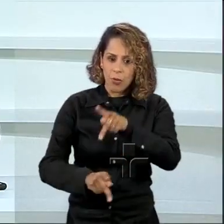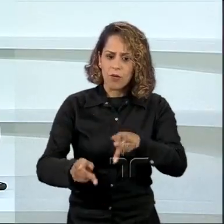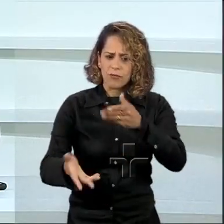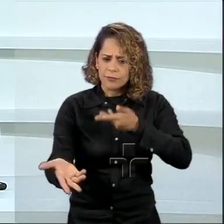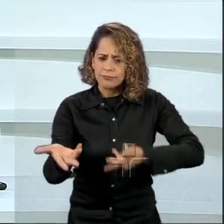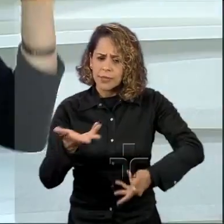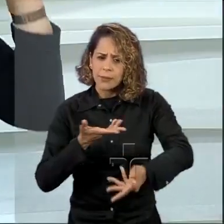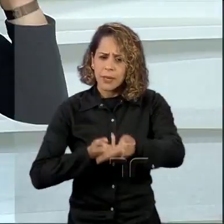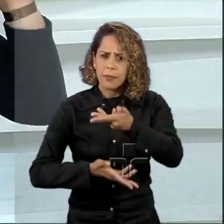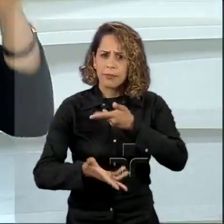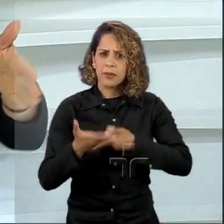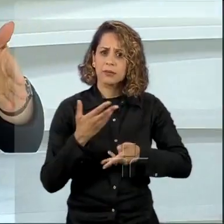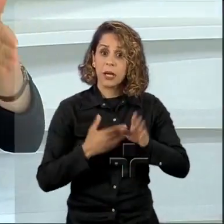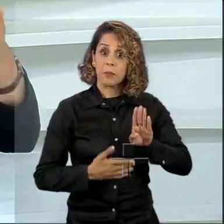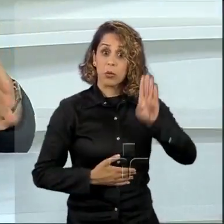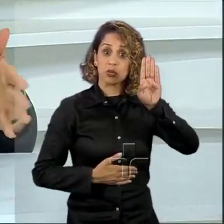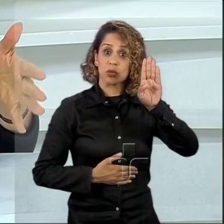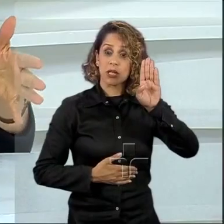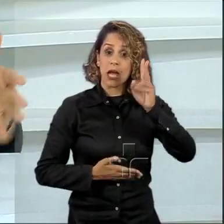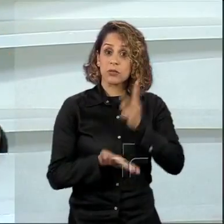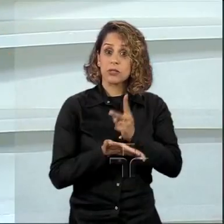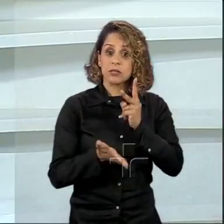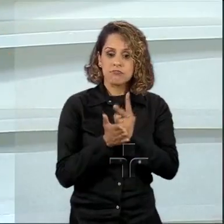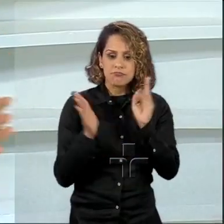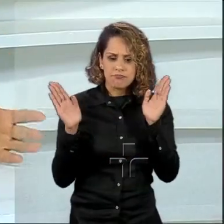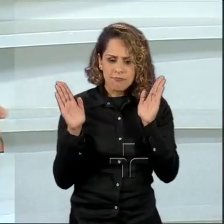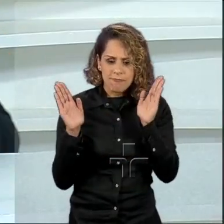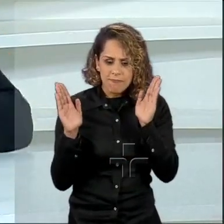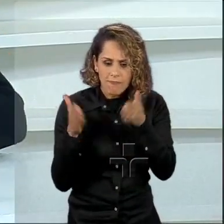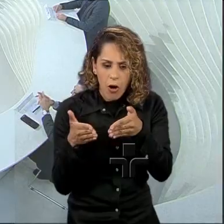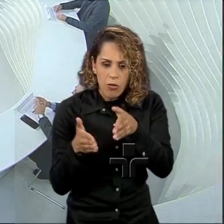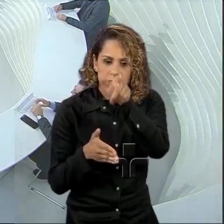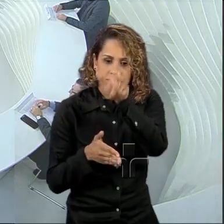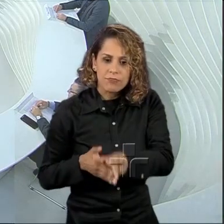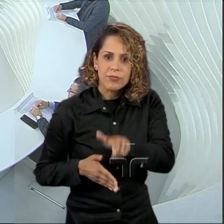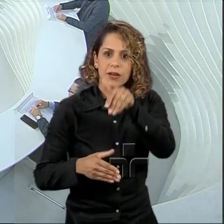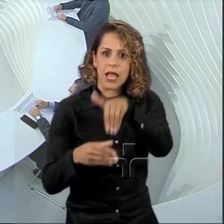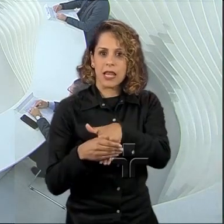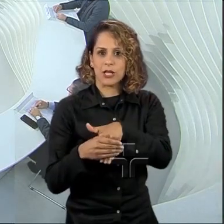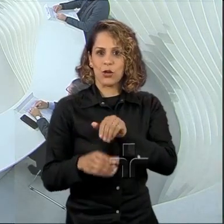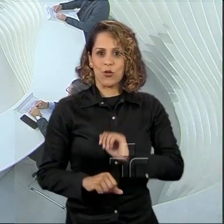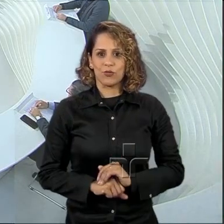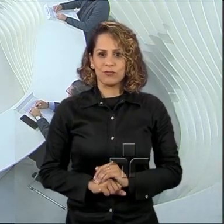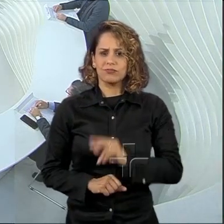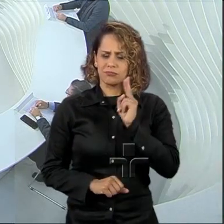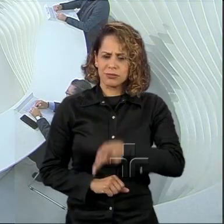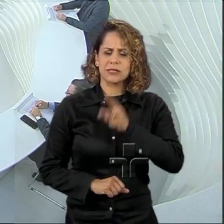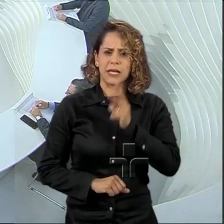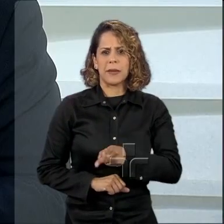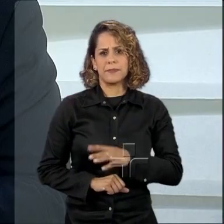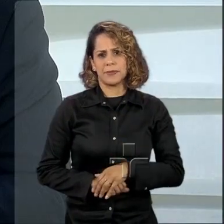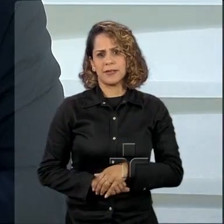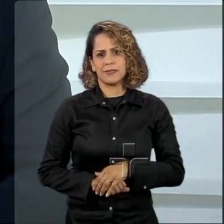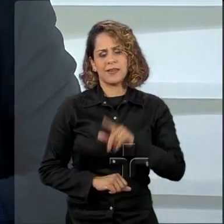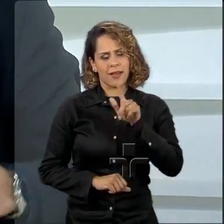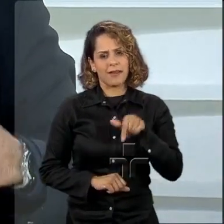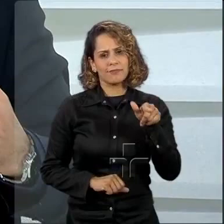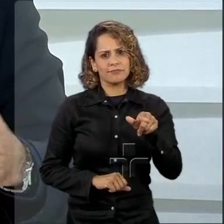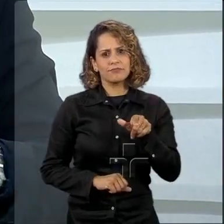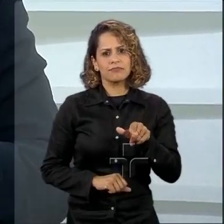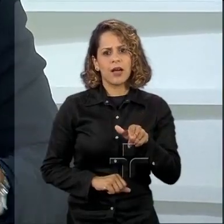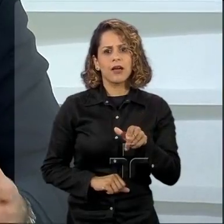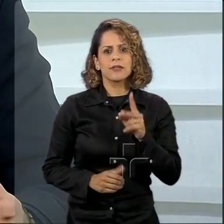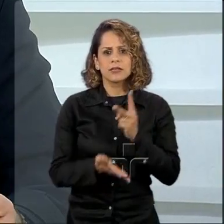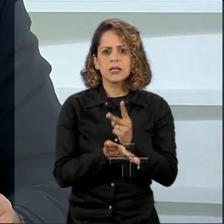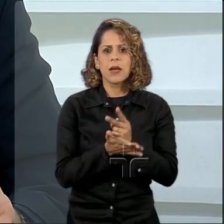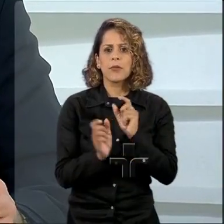É isso, é para o eleitor que ele Essa fala. relação direta é o que se chama de populismo, né? E apelar para essa ilegitimidade